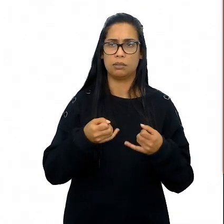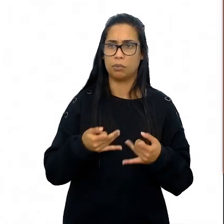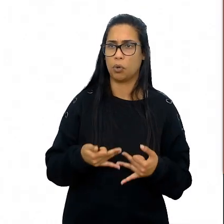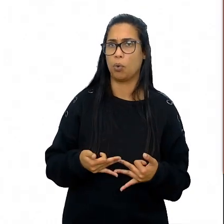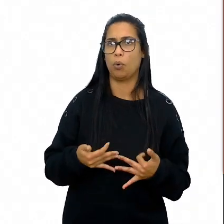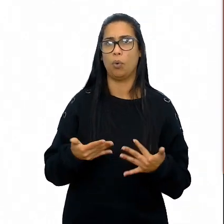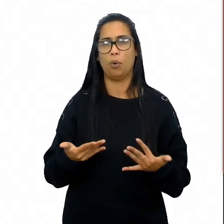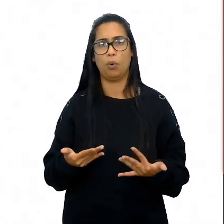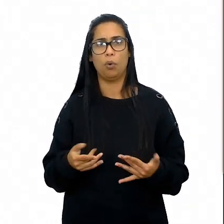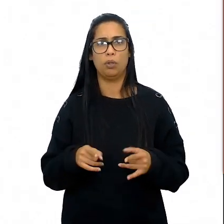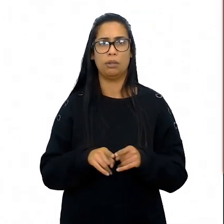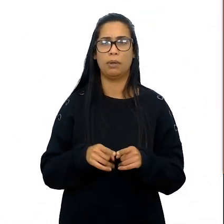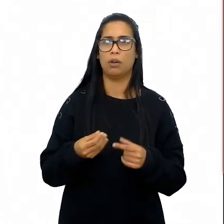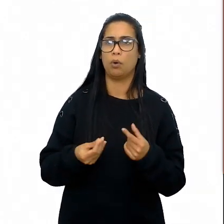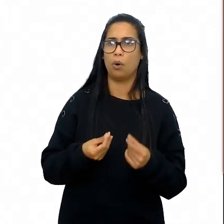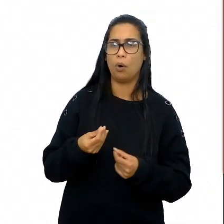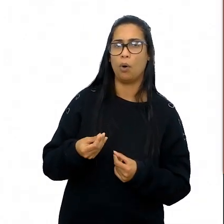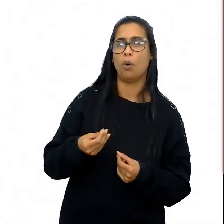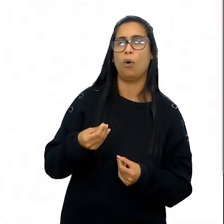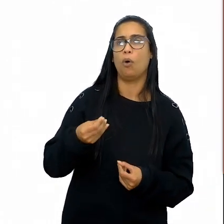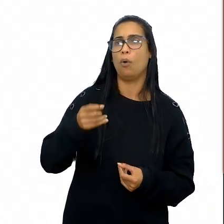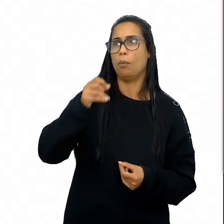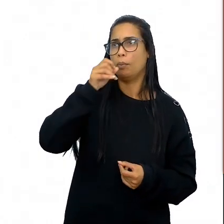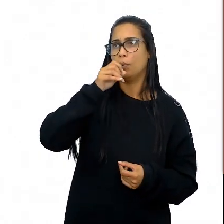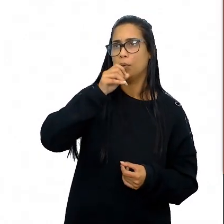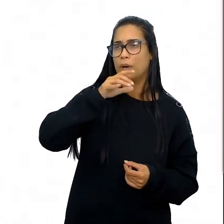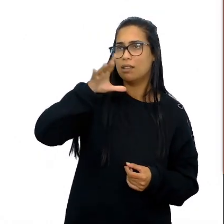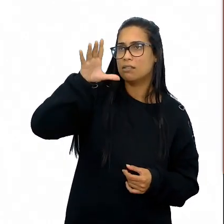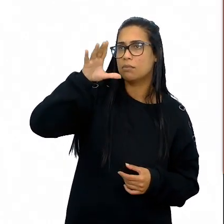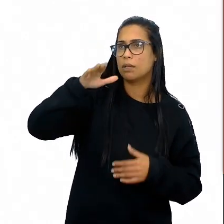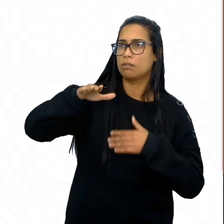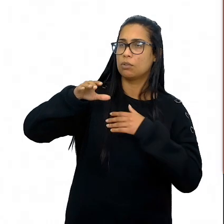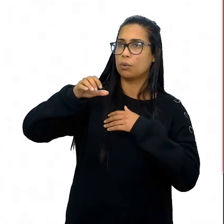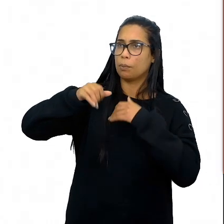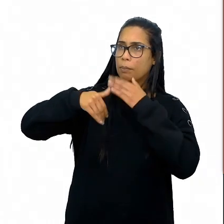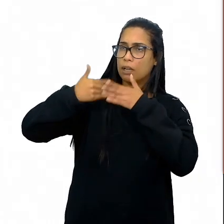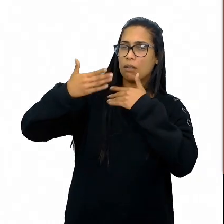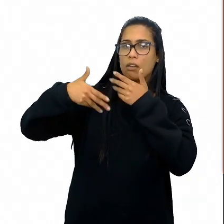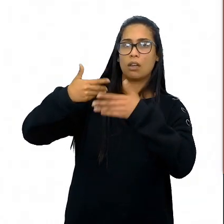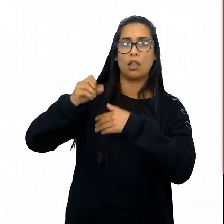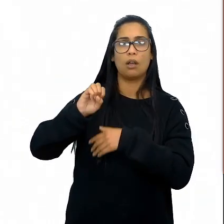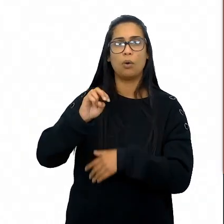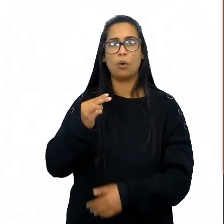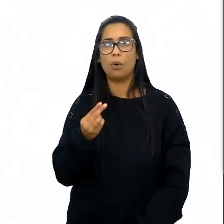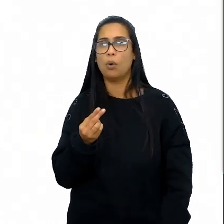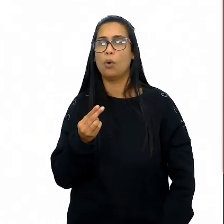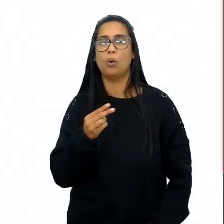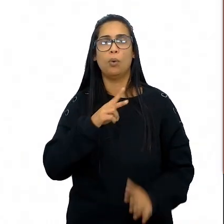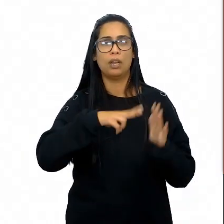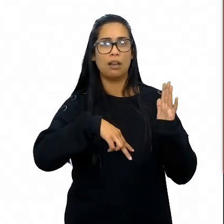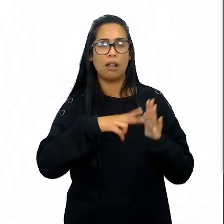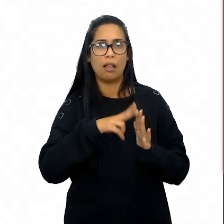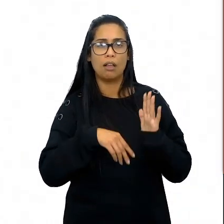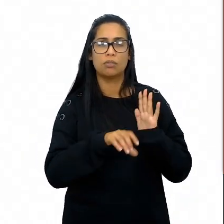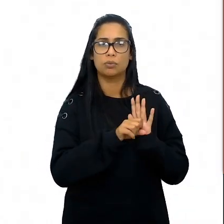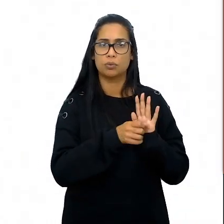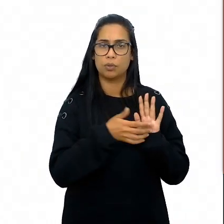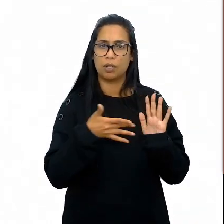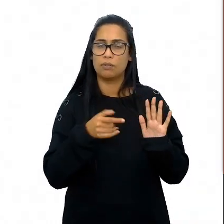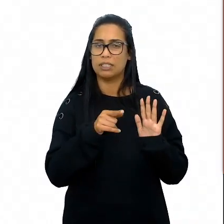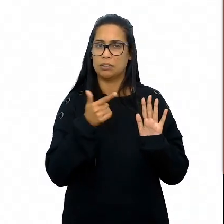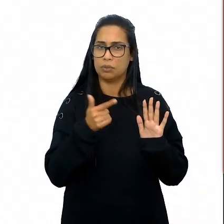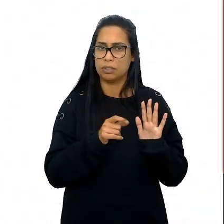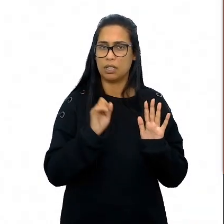algo a ser ensinado ou como algo que eu consigo ensinar por meio da resolução de problemas é hora ele é meu